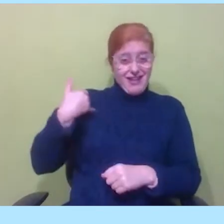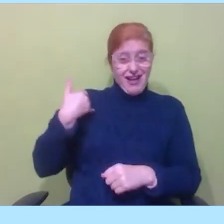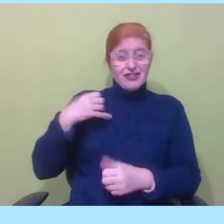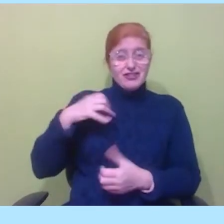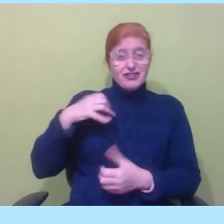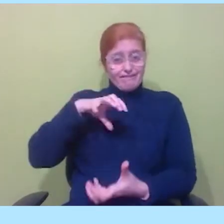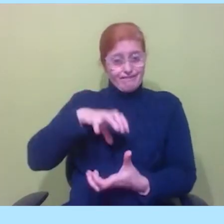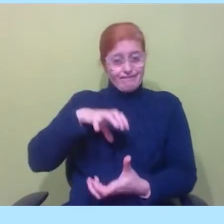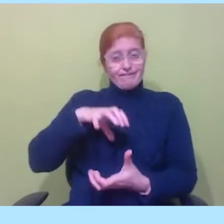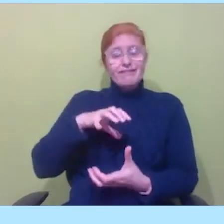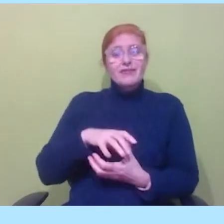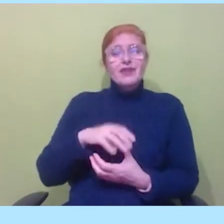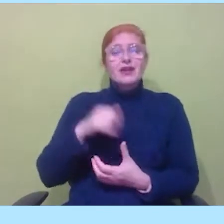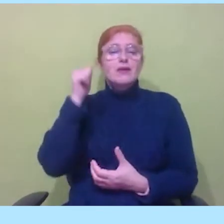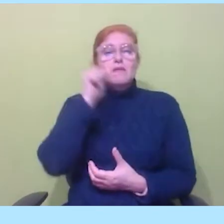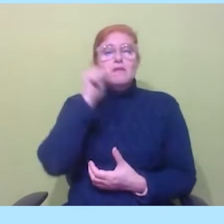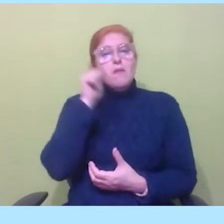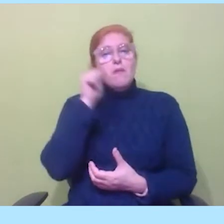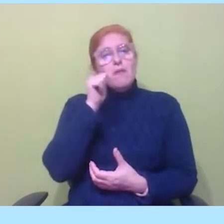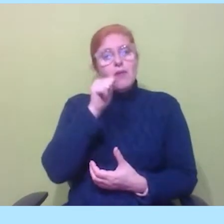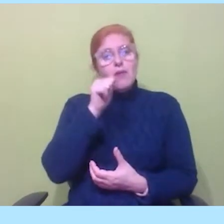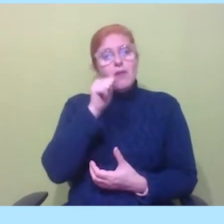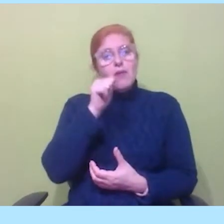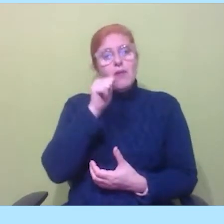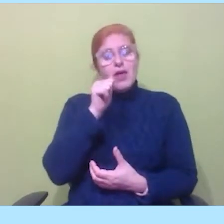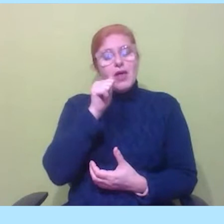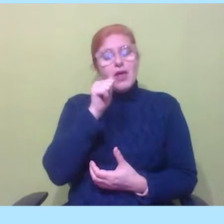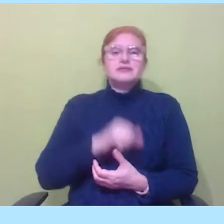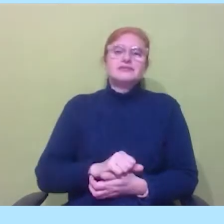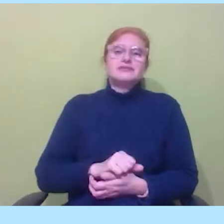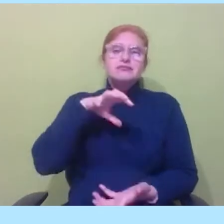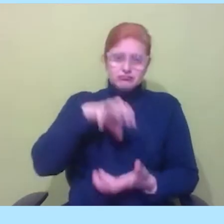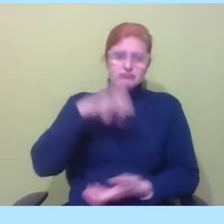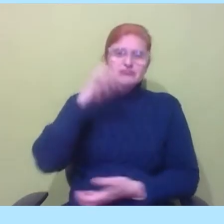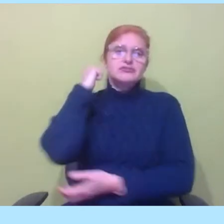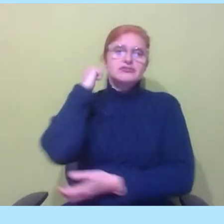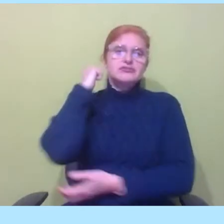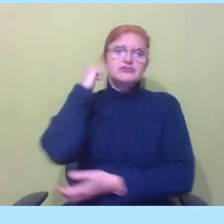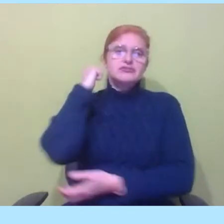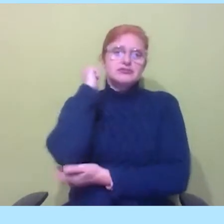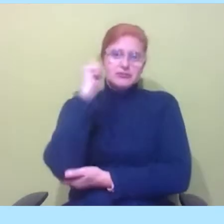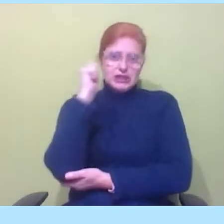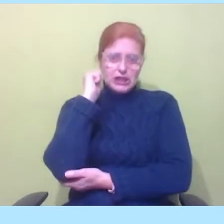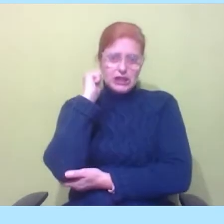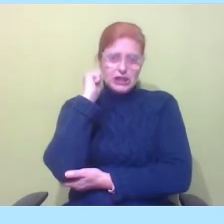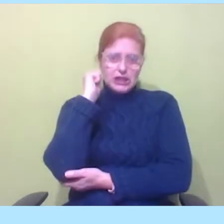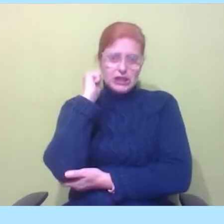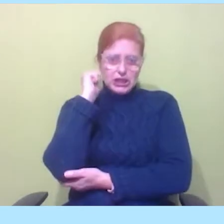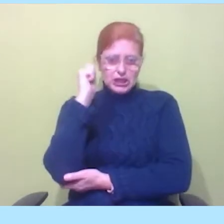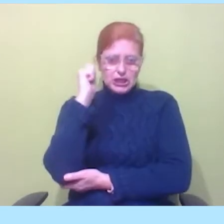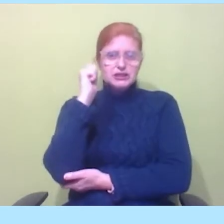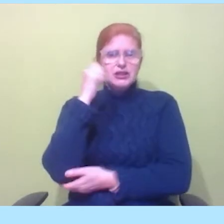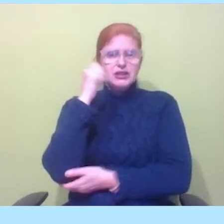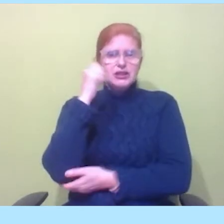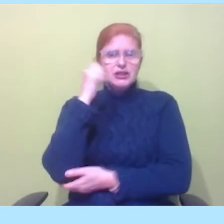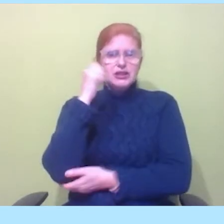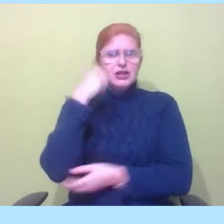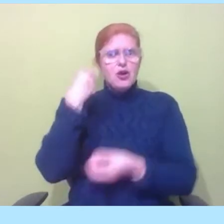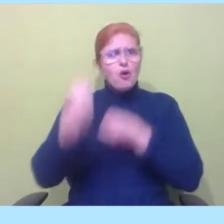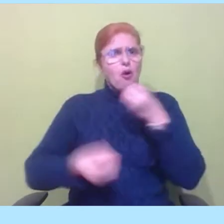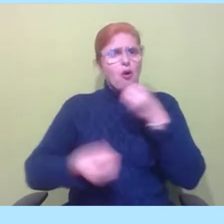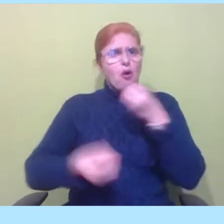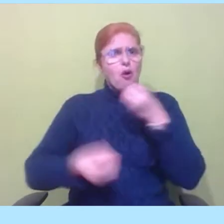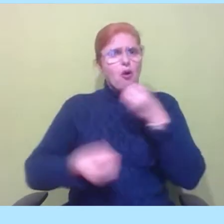mulheres velha guarda da militância, para como é que elas podem aprender a mexer nas plataformas, porque não sabem